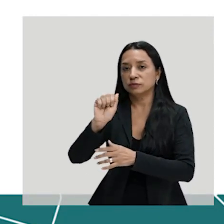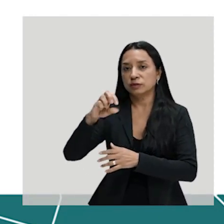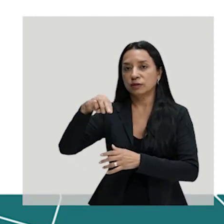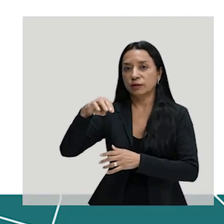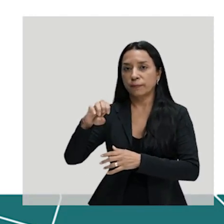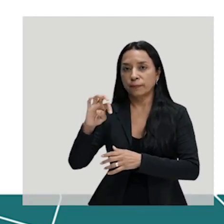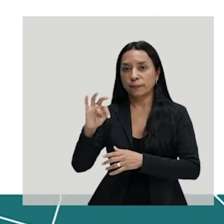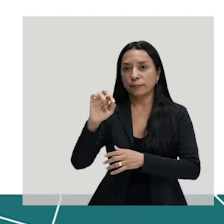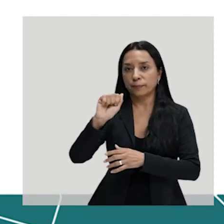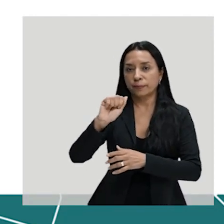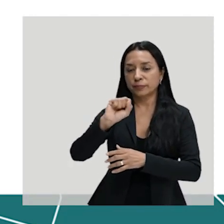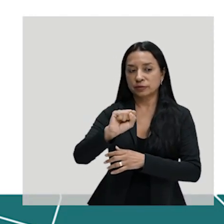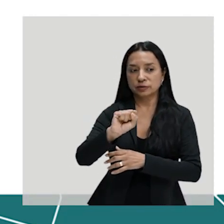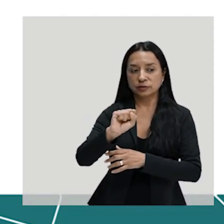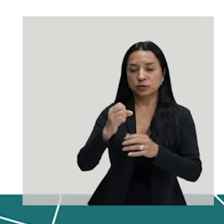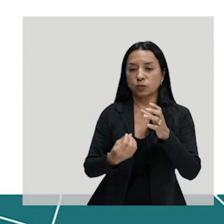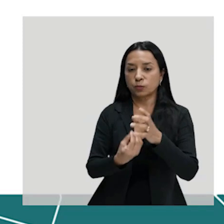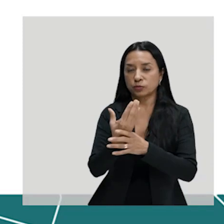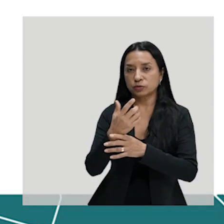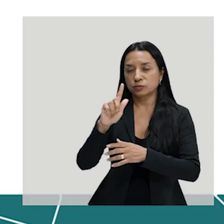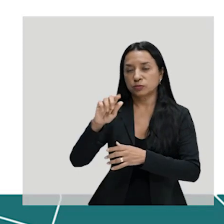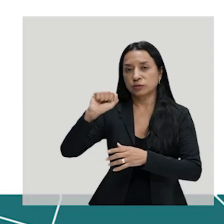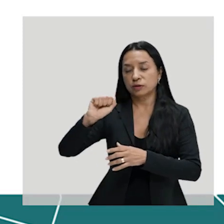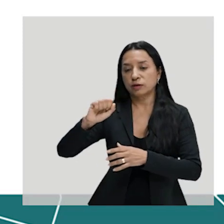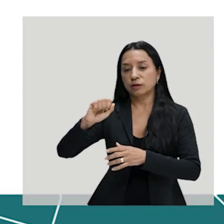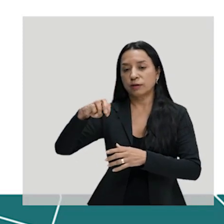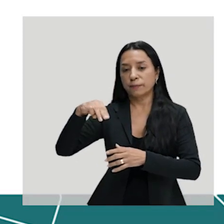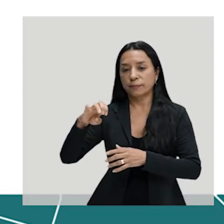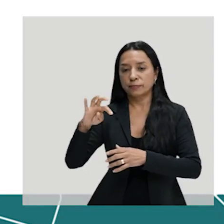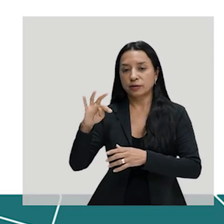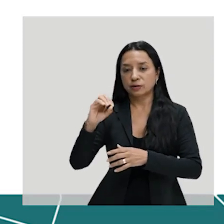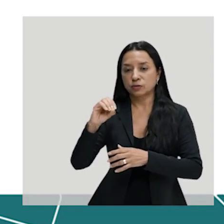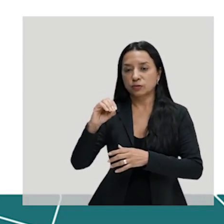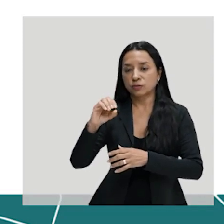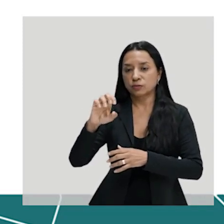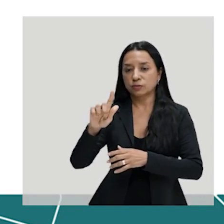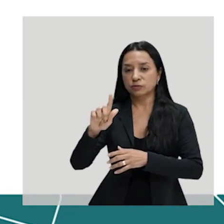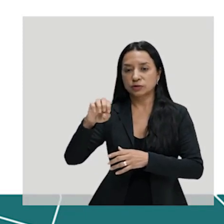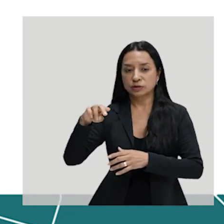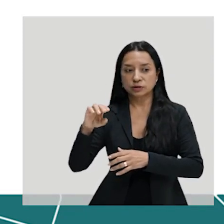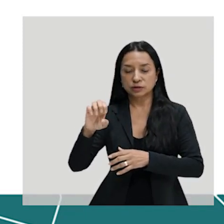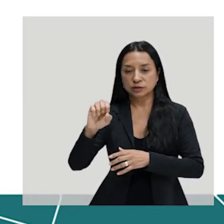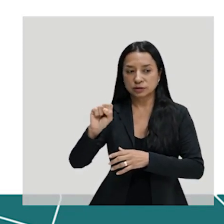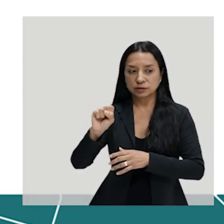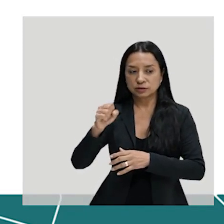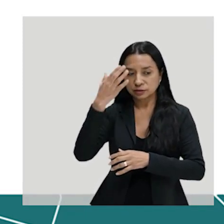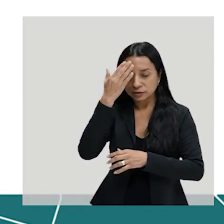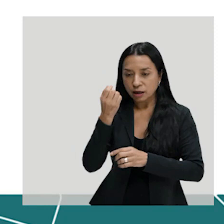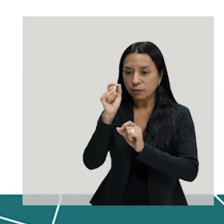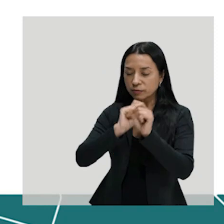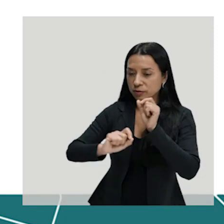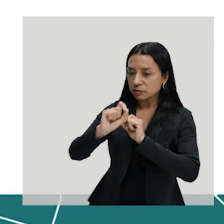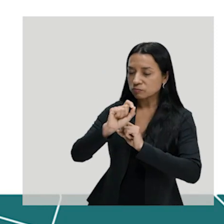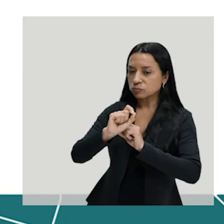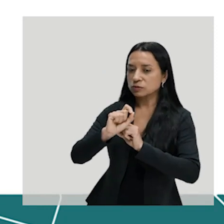que é justamente essa palavra hein aqui ó origem dos gametas significa gametogênese e você sabe que gametas são